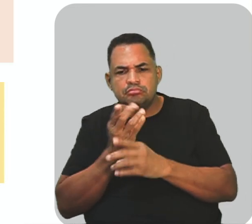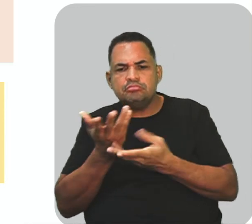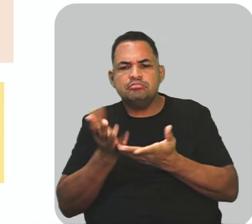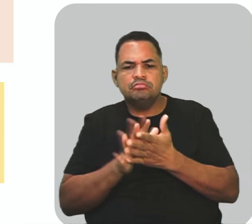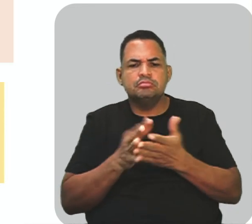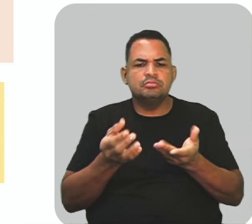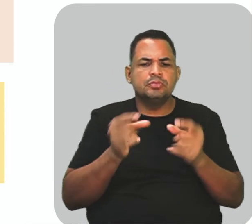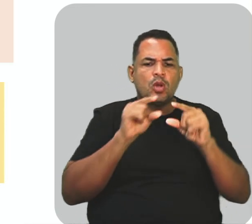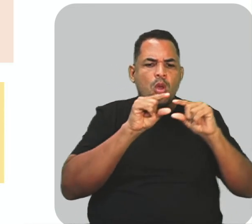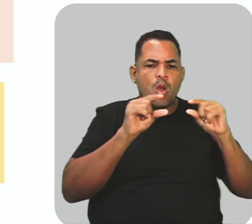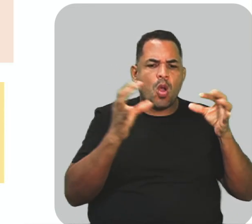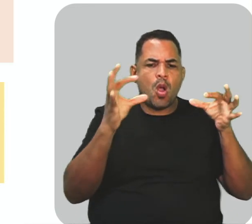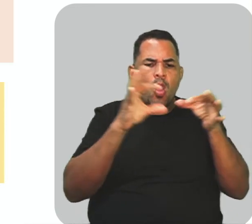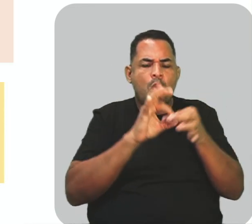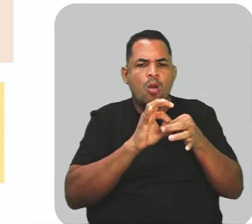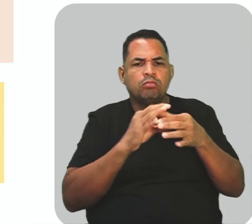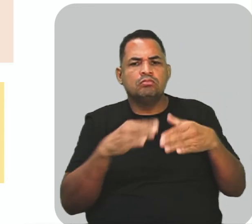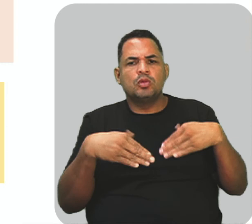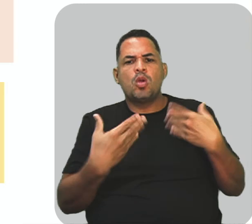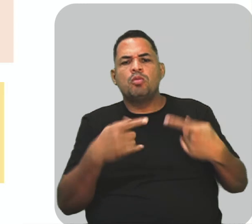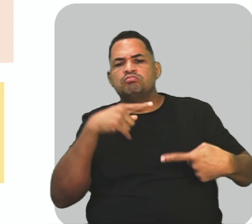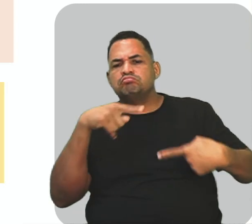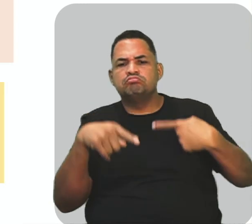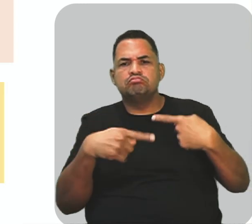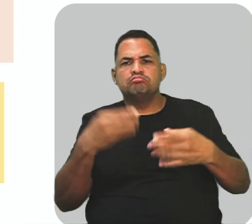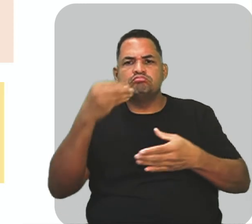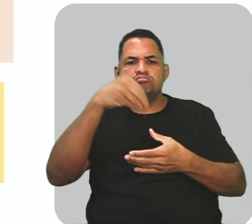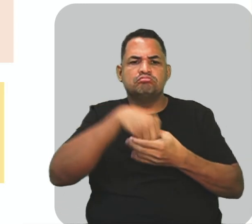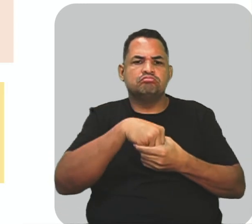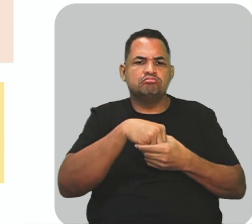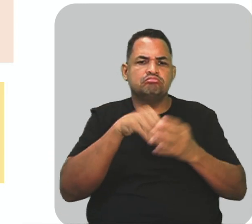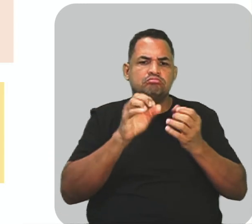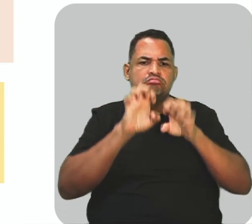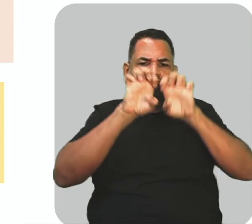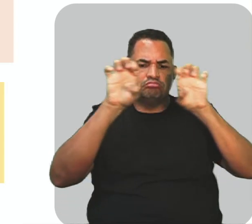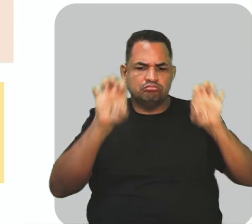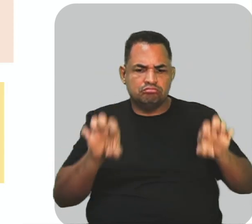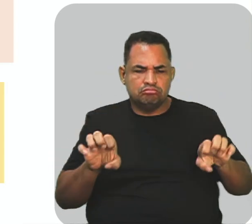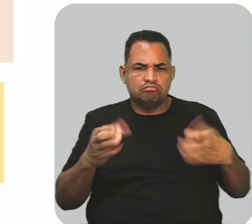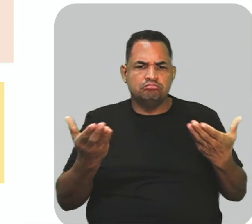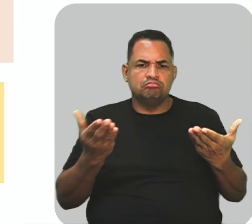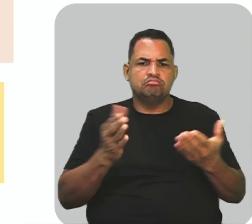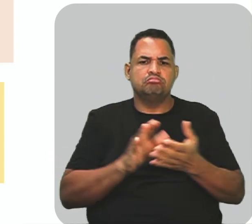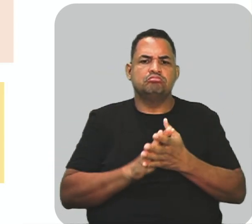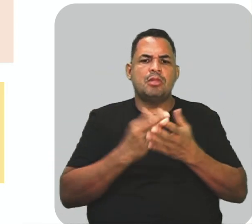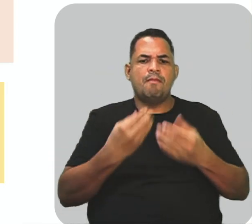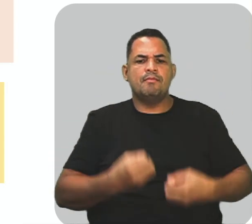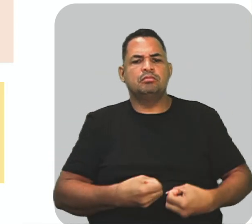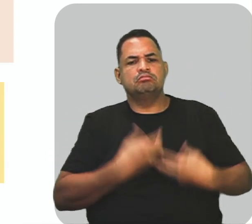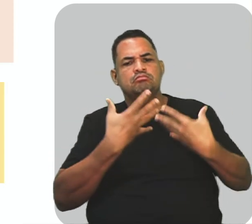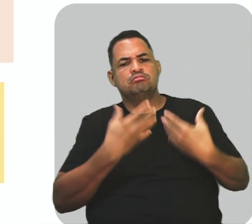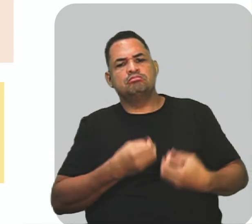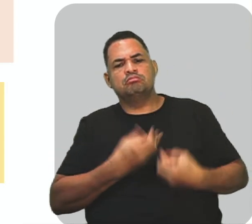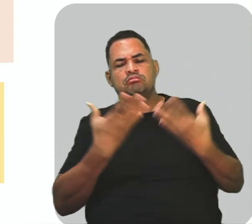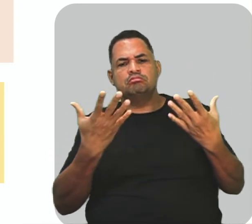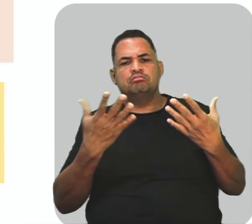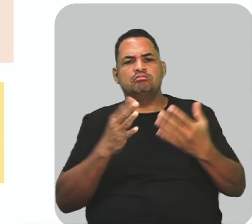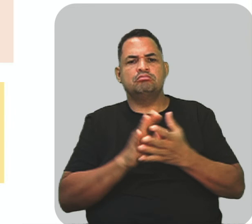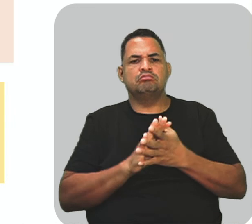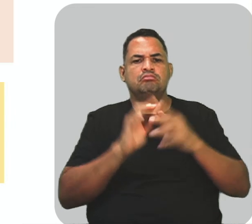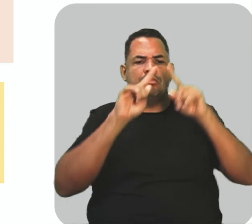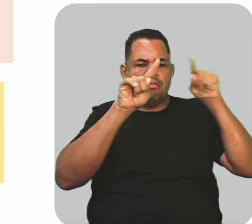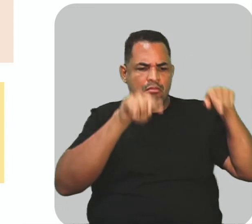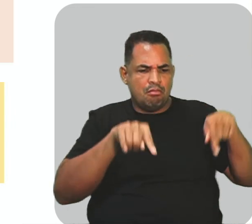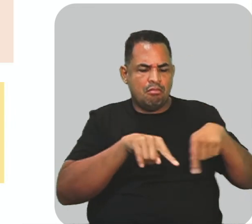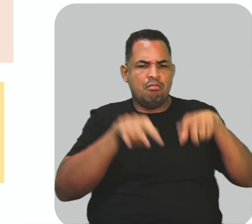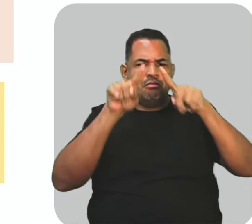essa conjunção, verificar a função dela dentro da estrutura, seja na poesia, seja aí nas